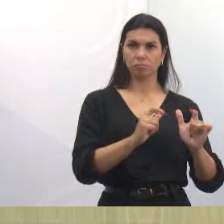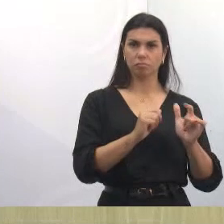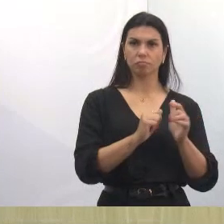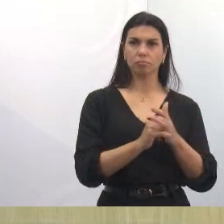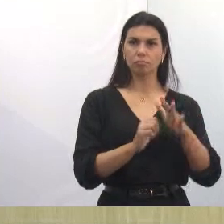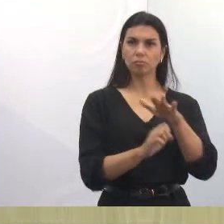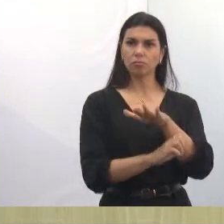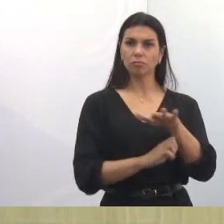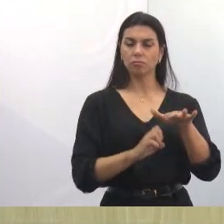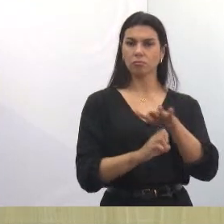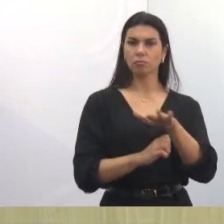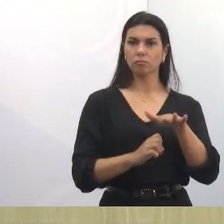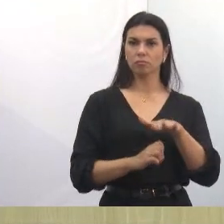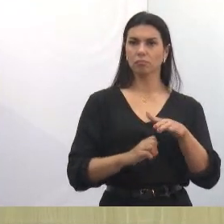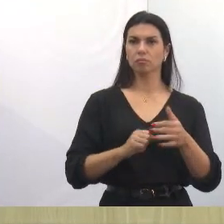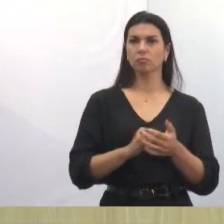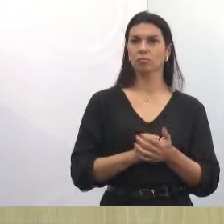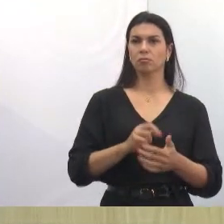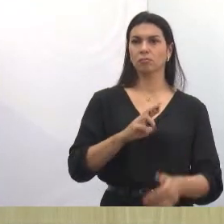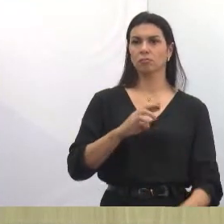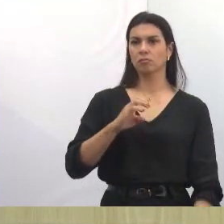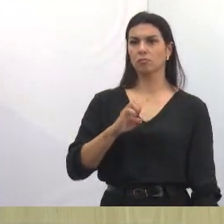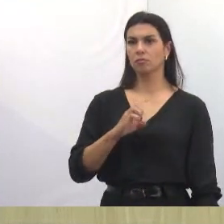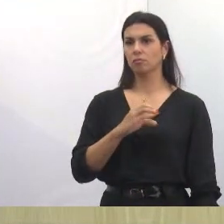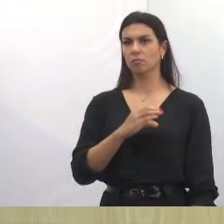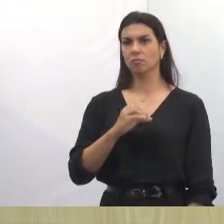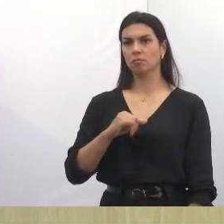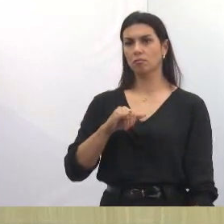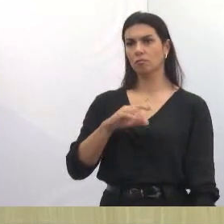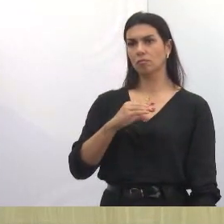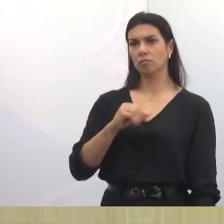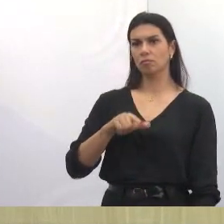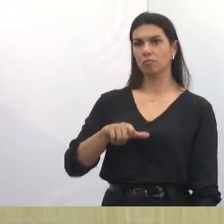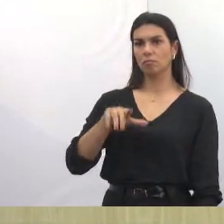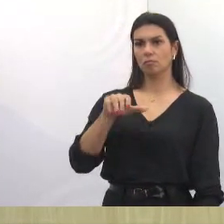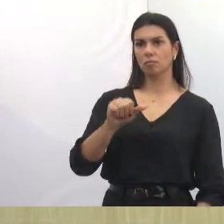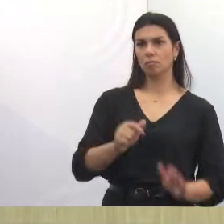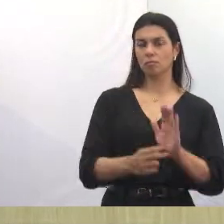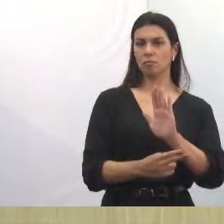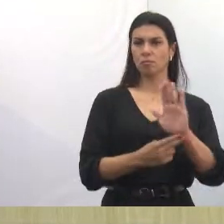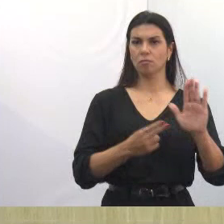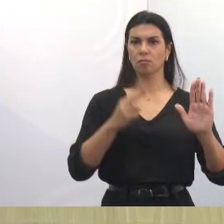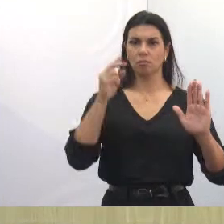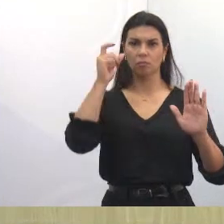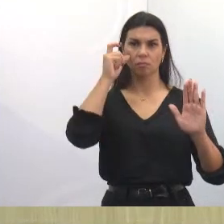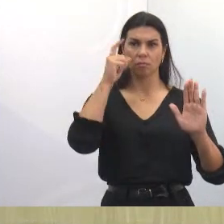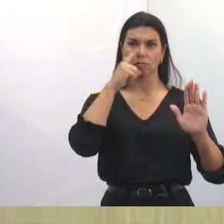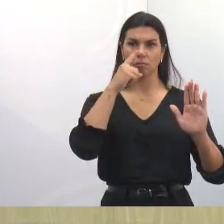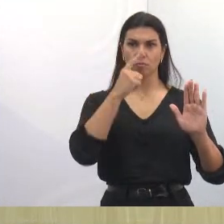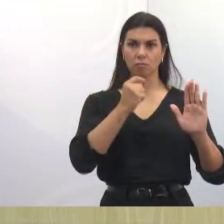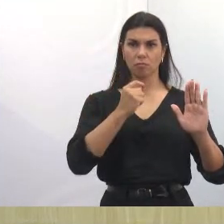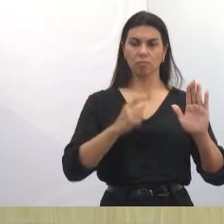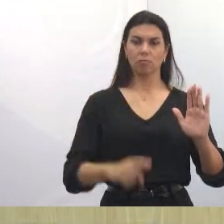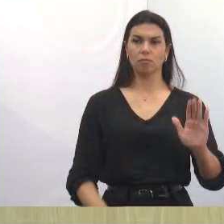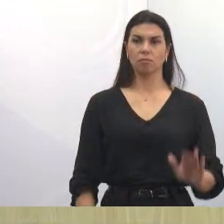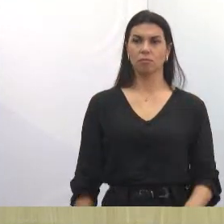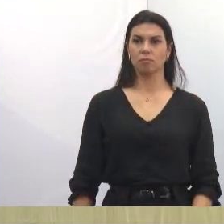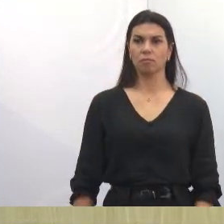Jacareí Recicla. Autoria, vereador Abner Rosa.